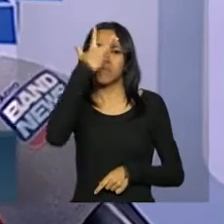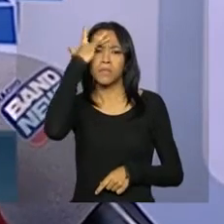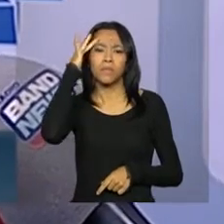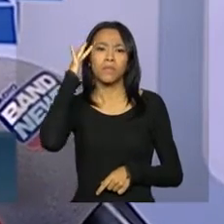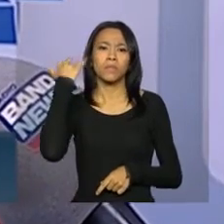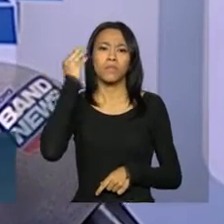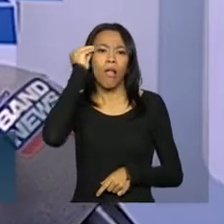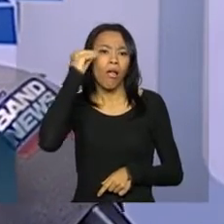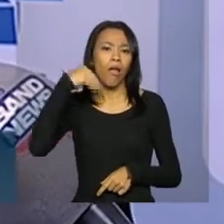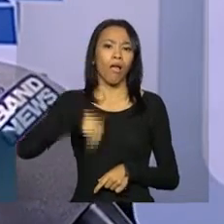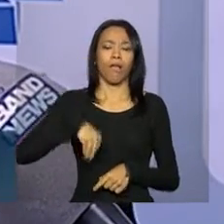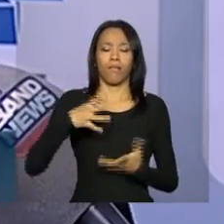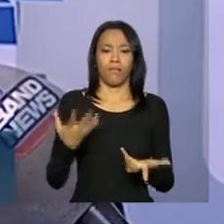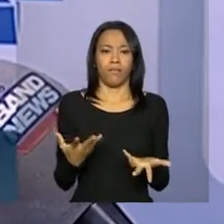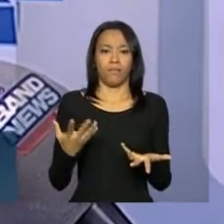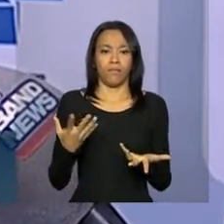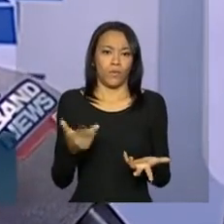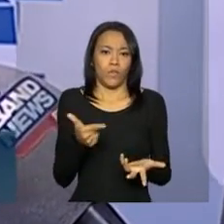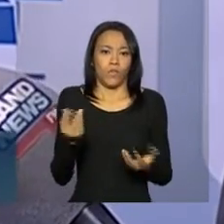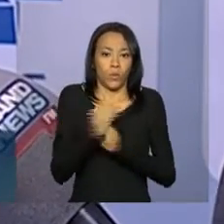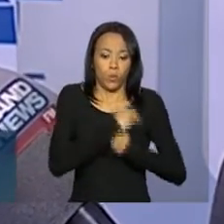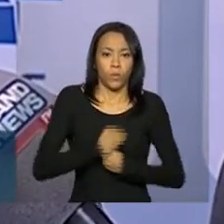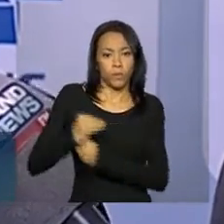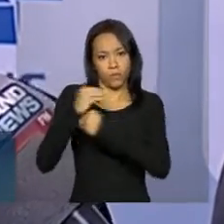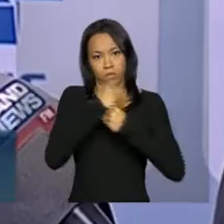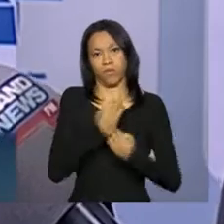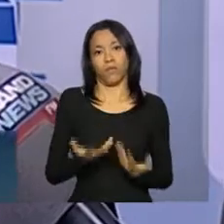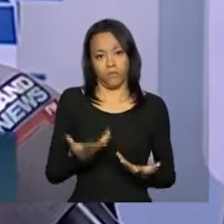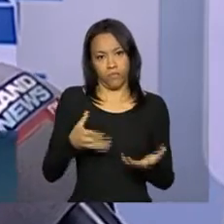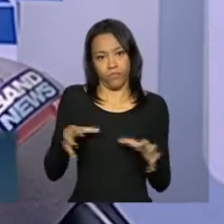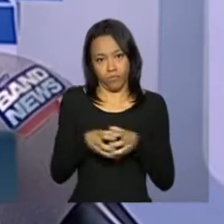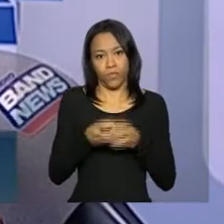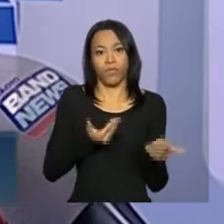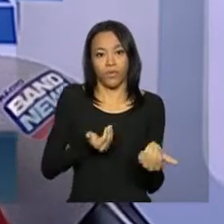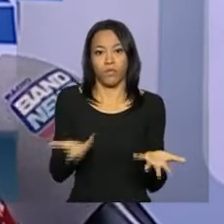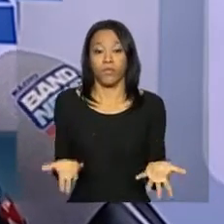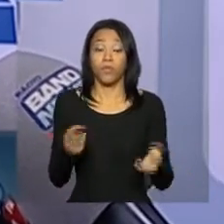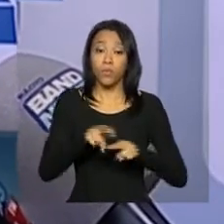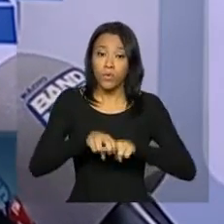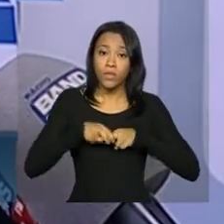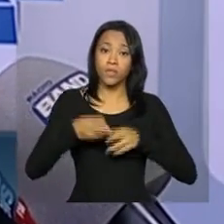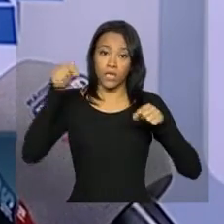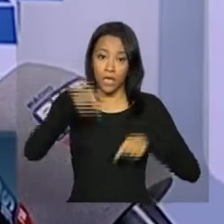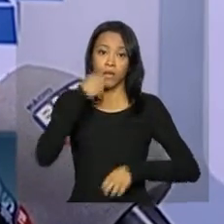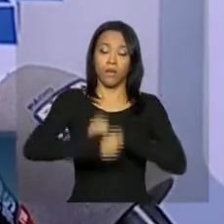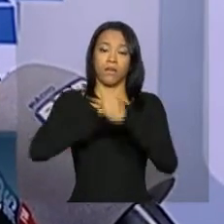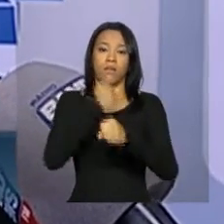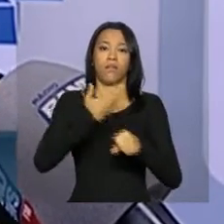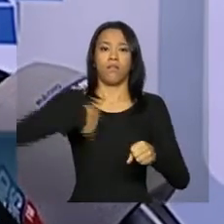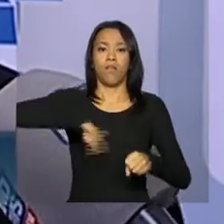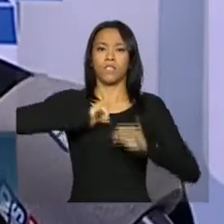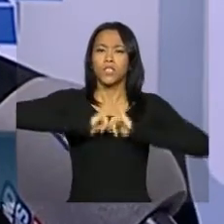relaxamento, um certo descuido dos jovens. Então, por isso é que nossa campanha, este ano,